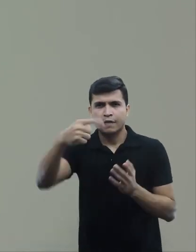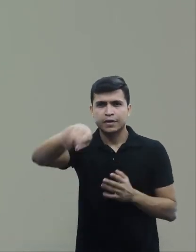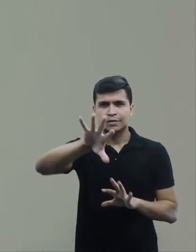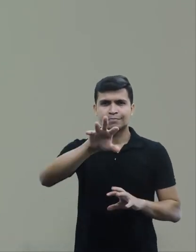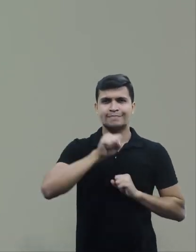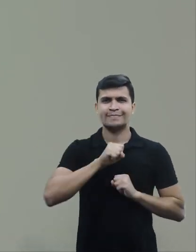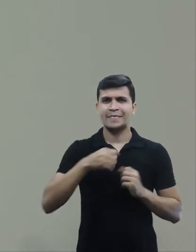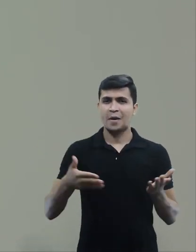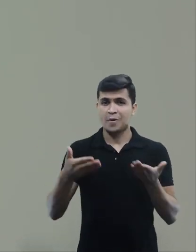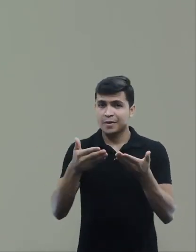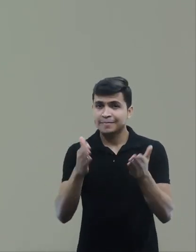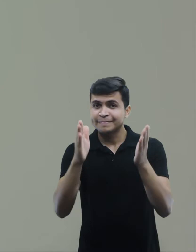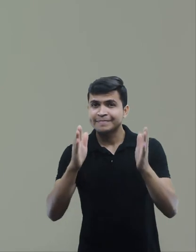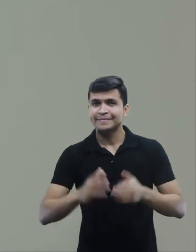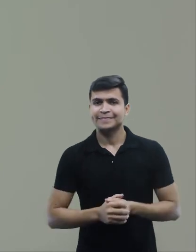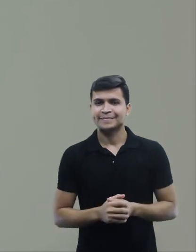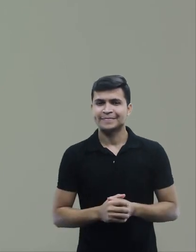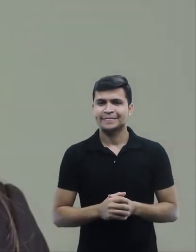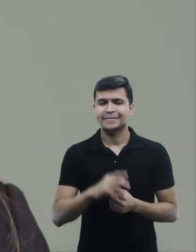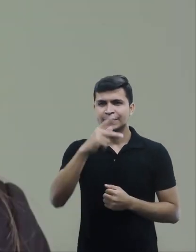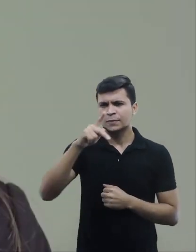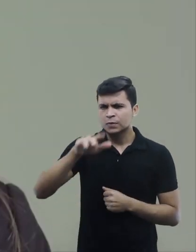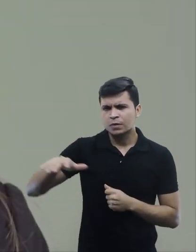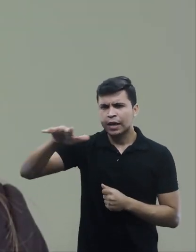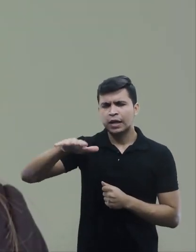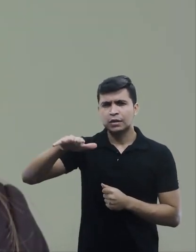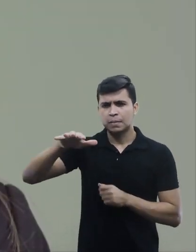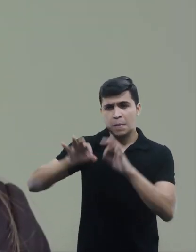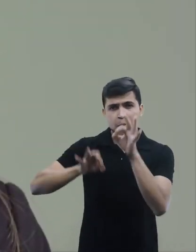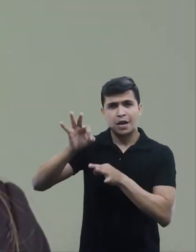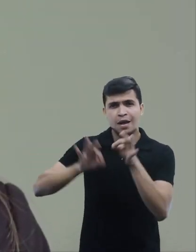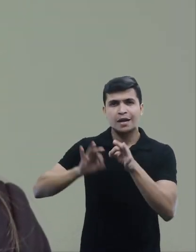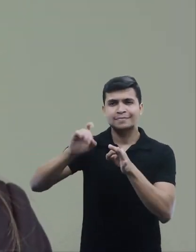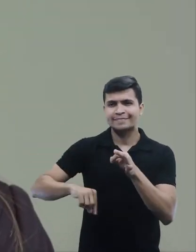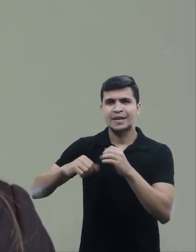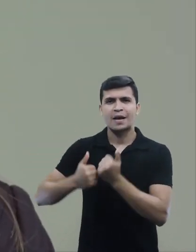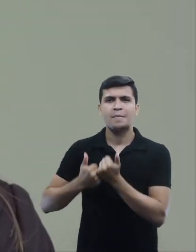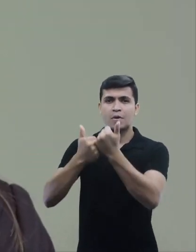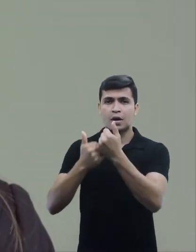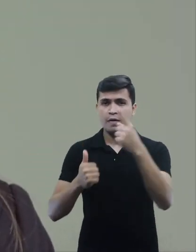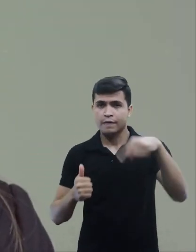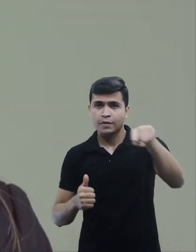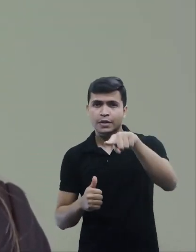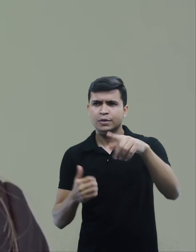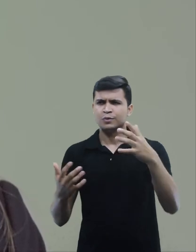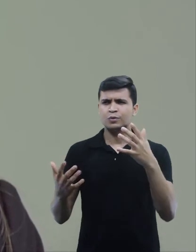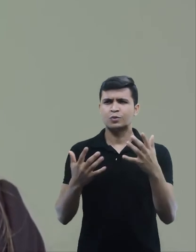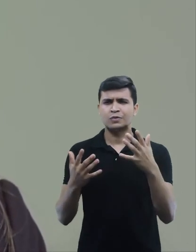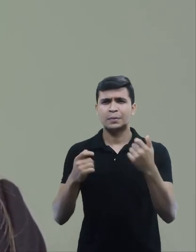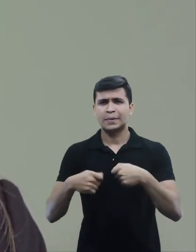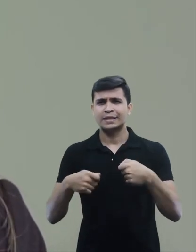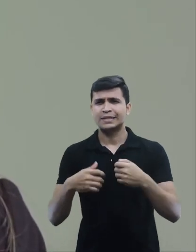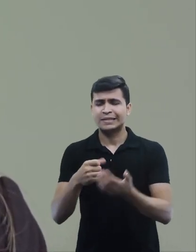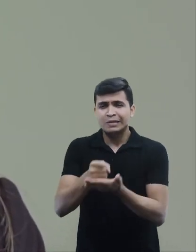sido proveitosos. Agora é com vocês. A sua rede está preparada para apoiá-lo caso tenha